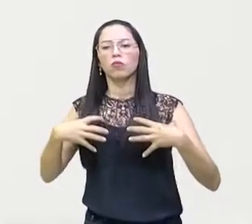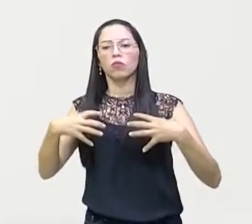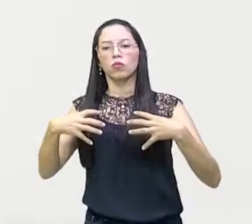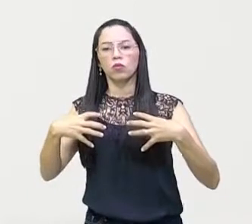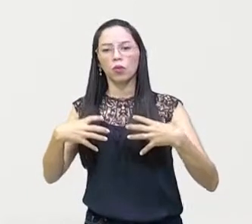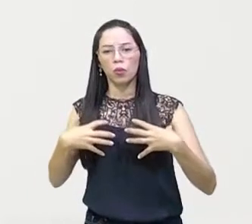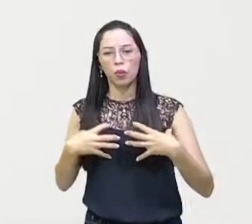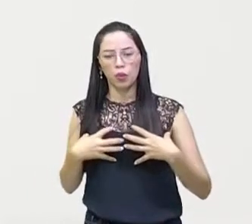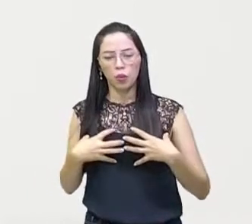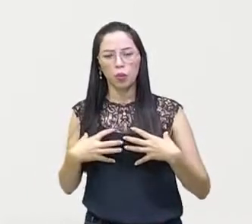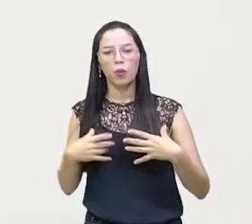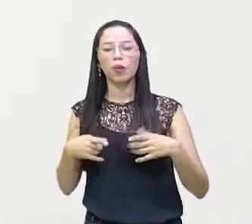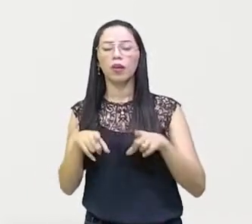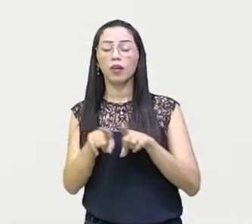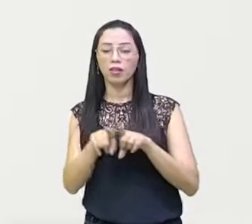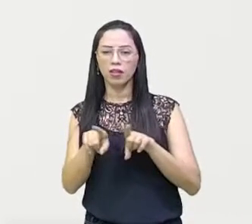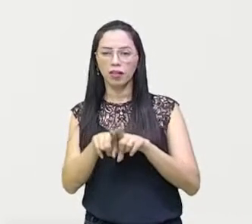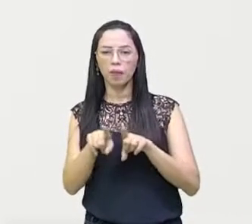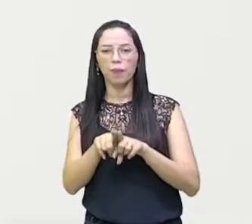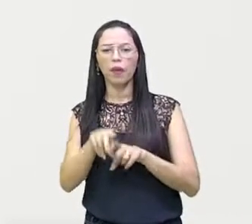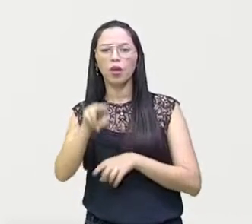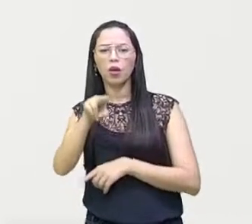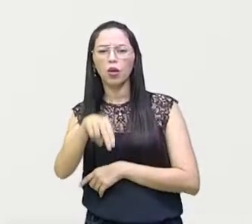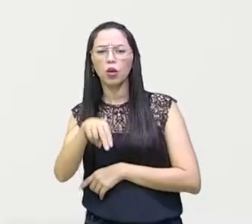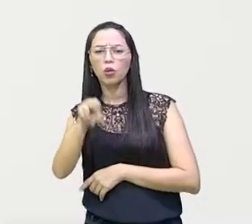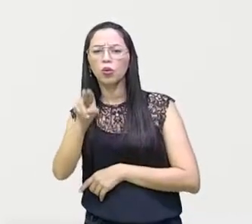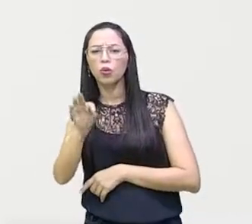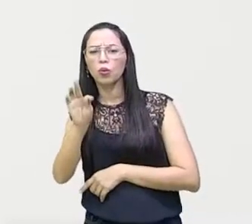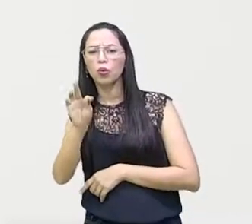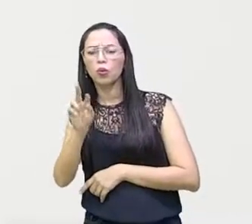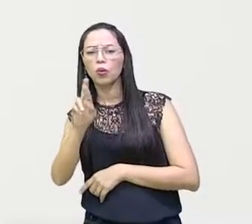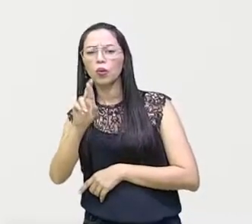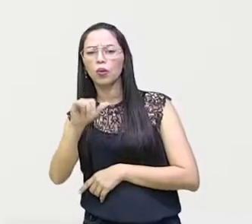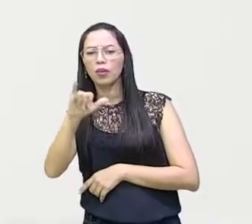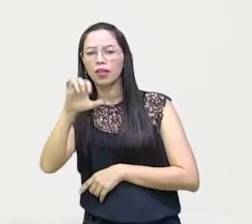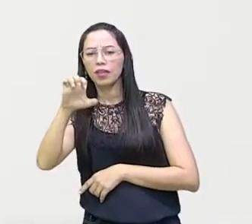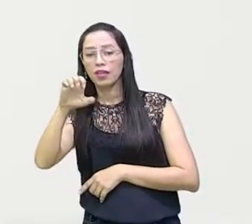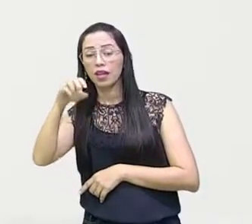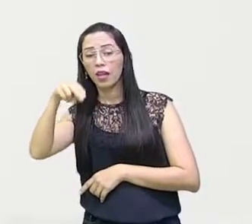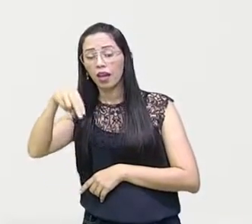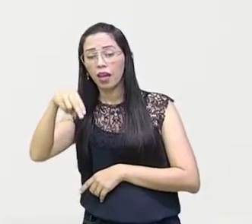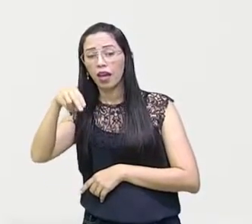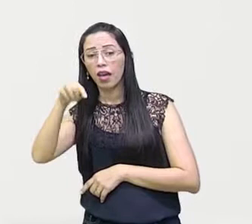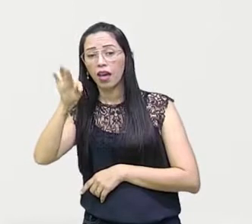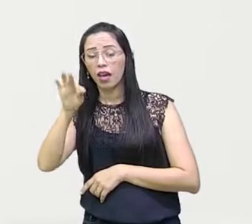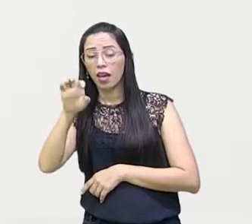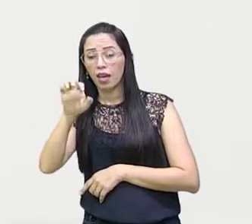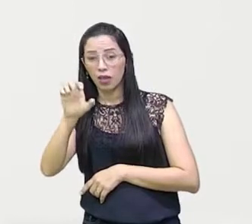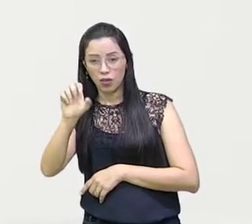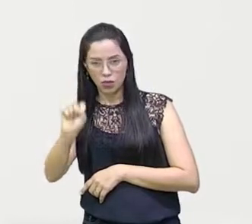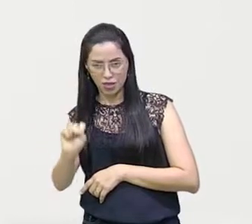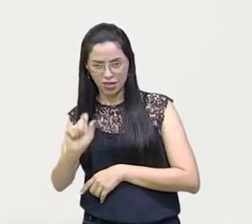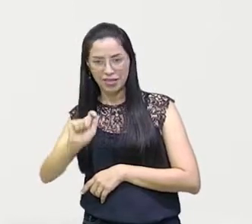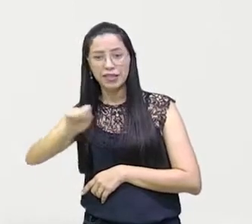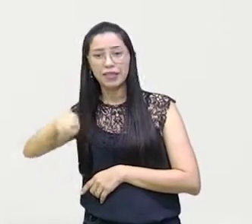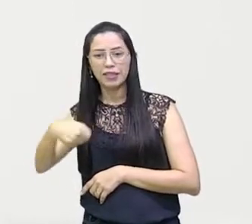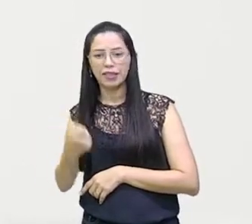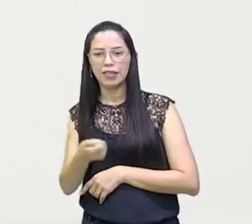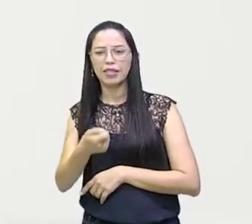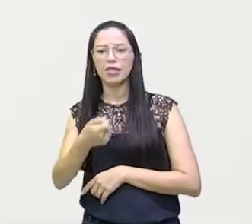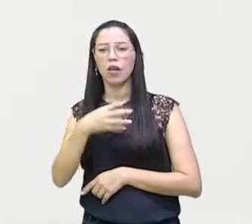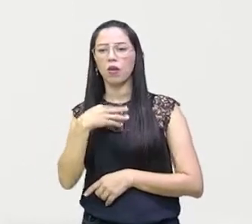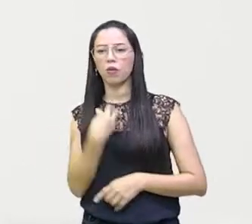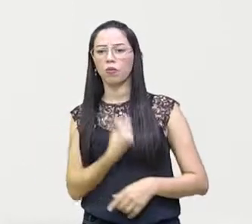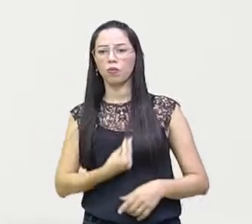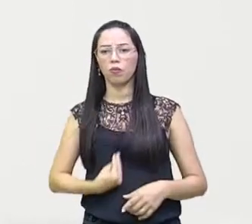absorvemos eles pelos alimentos, através dos alimentos que nós comemos. Então, preste atenção aqui, ó, olha